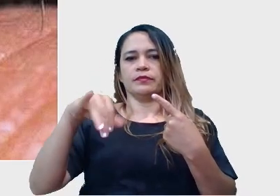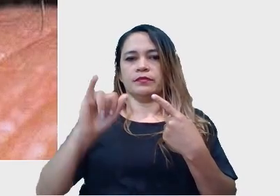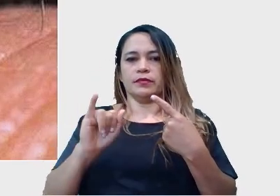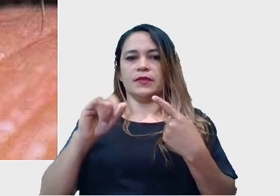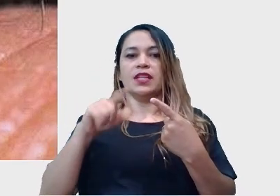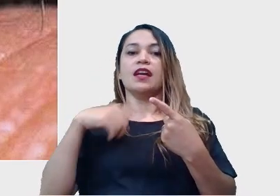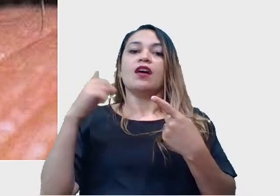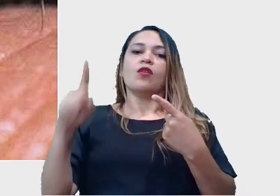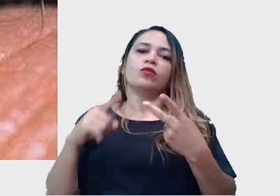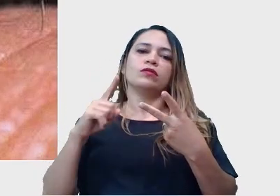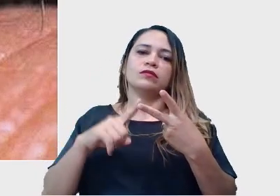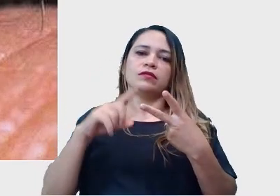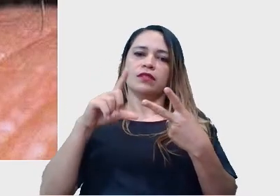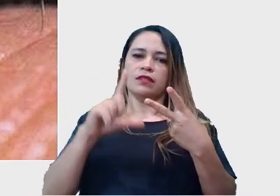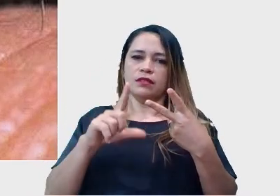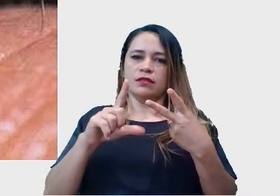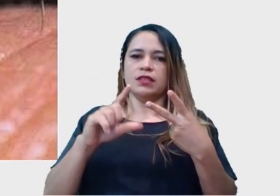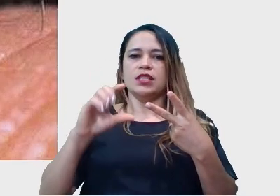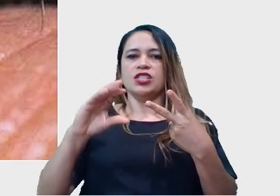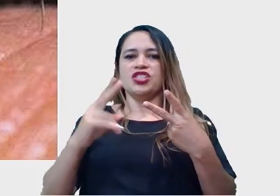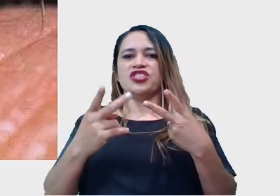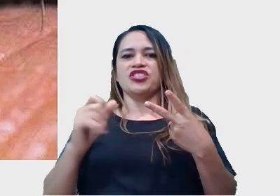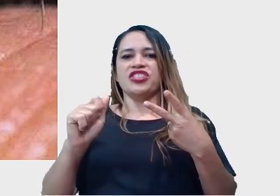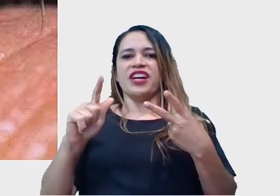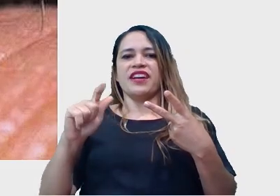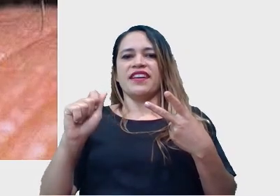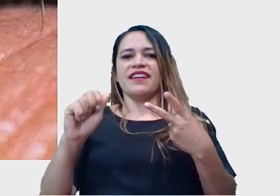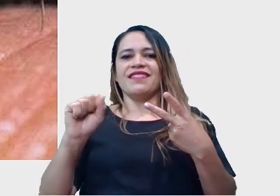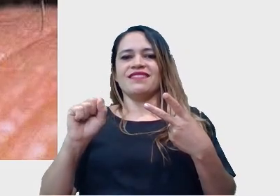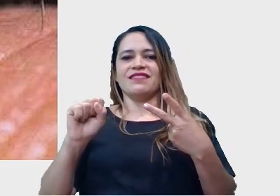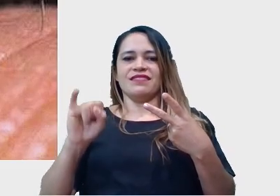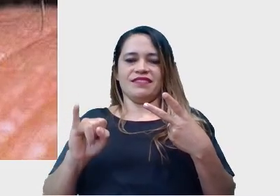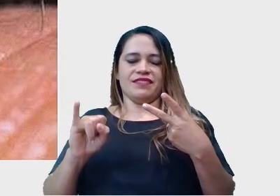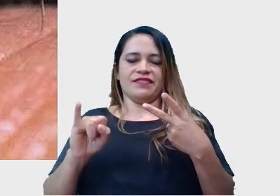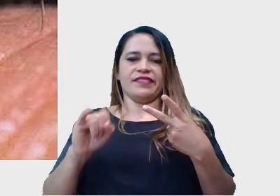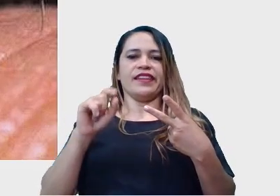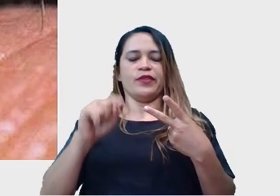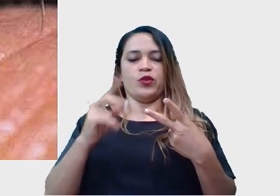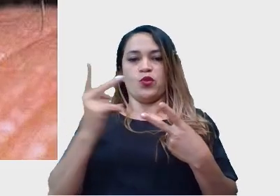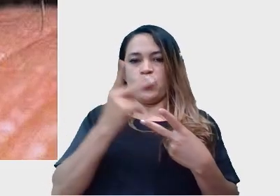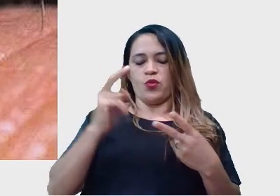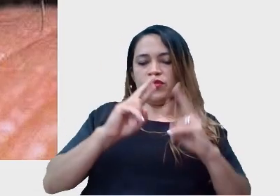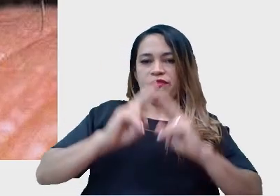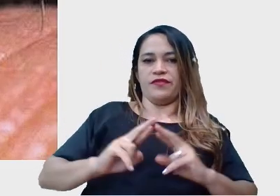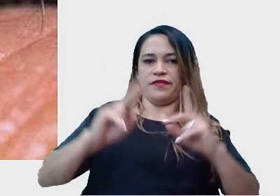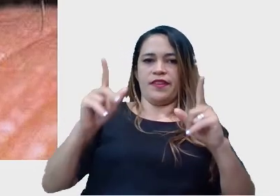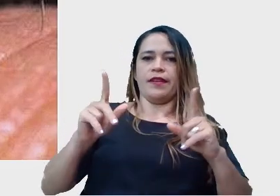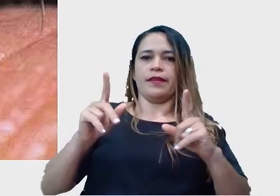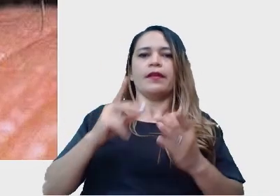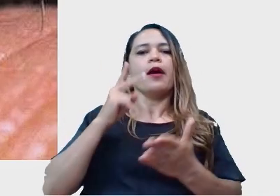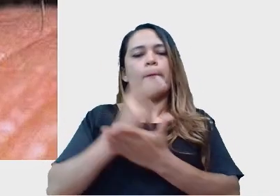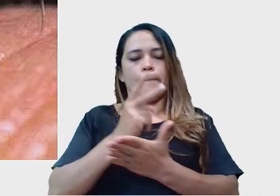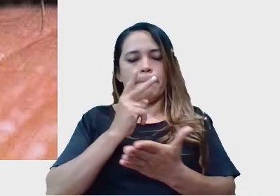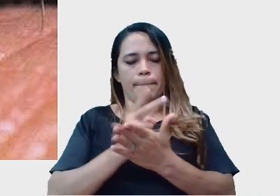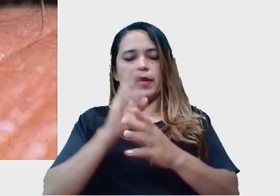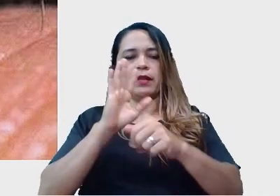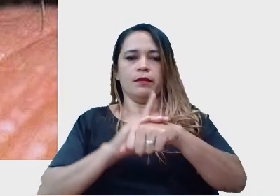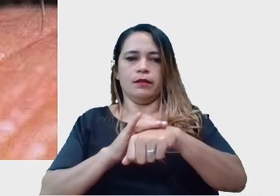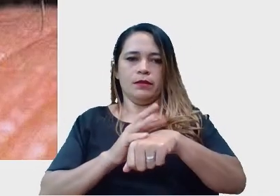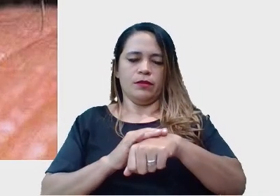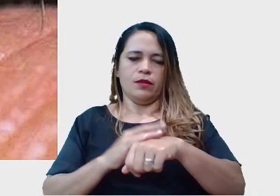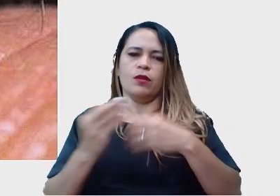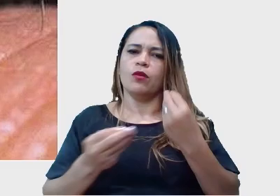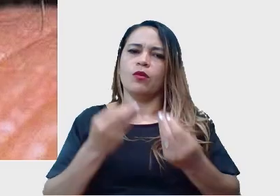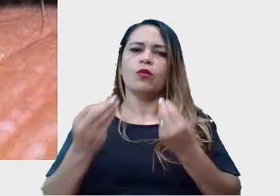de Leishmania chagas. São dois protozoários diferentes, mas que causam a mesma doença. Como